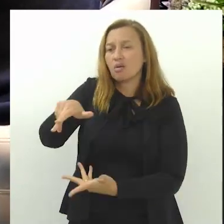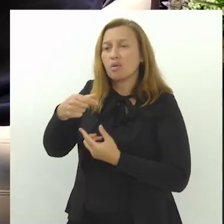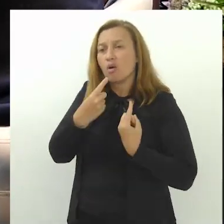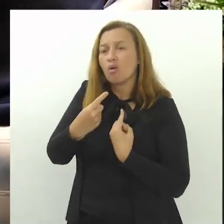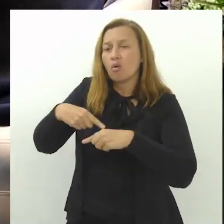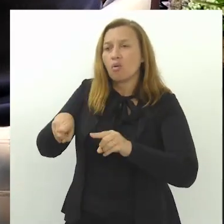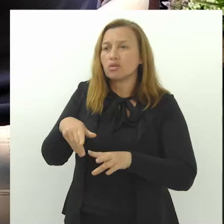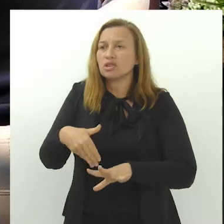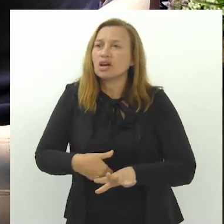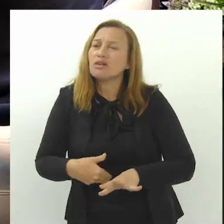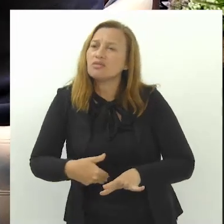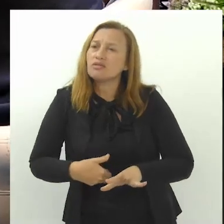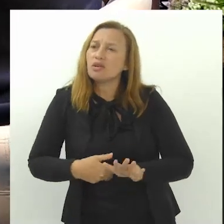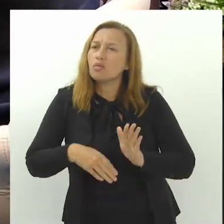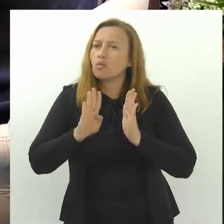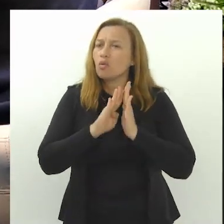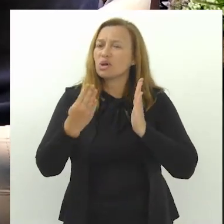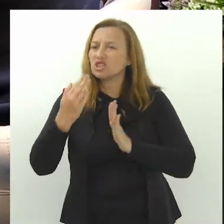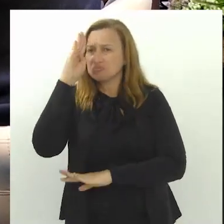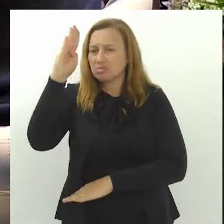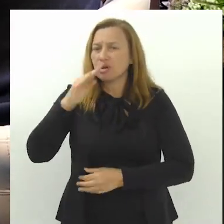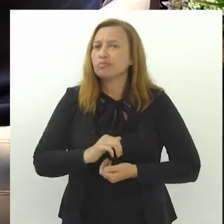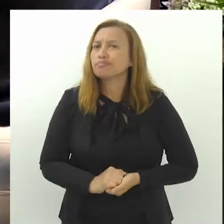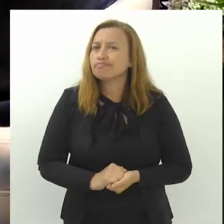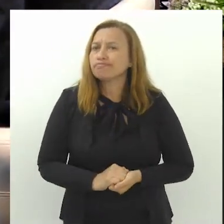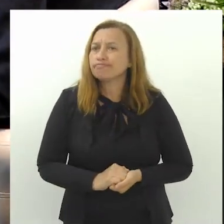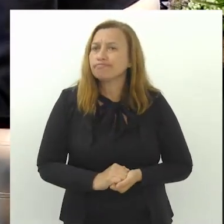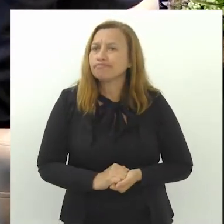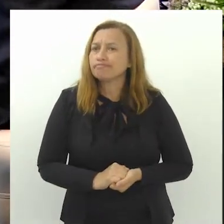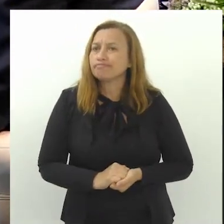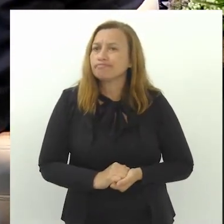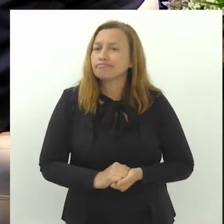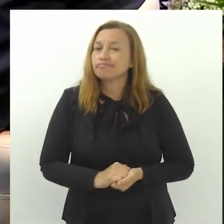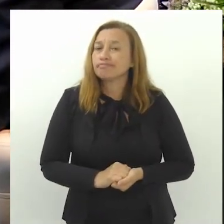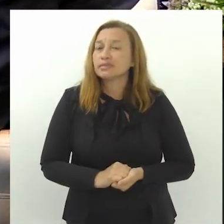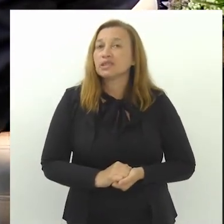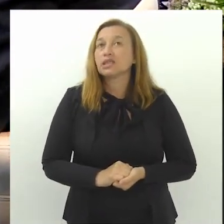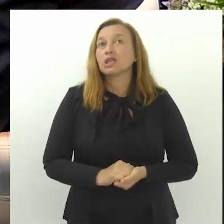aliança global contra a fome como uma agenda principal?